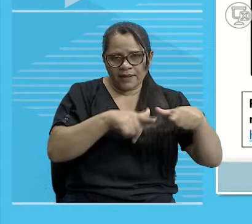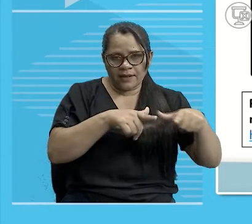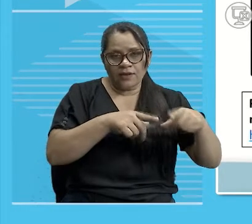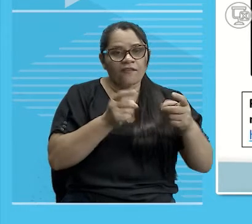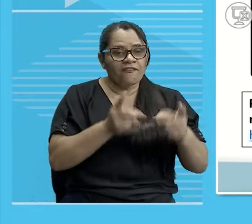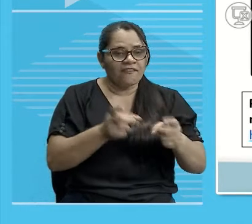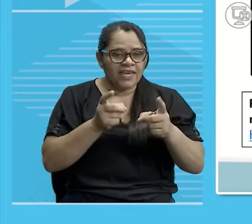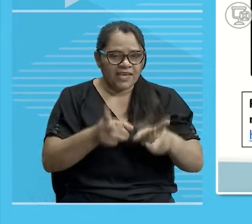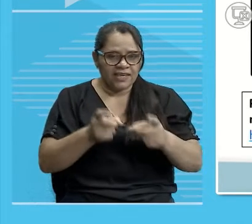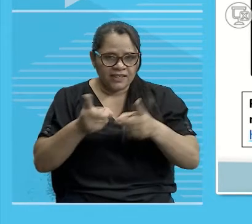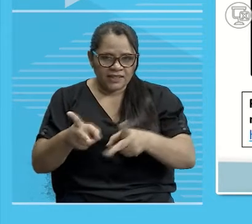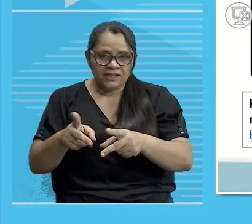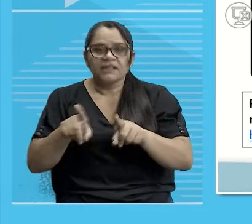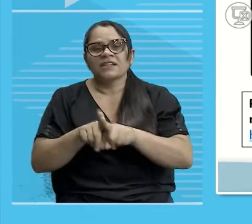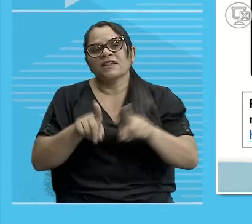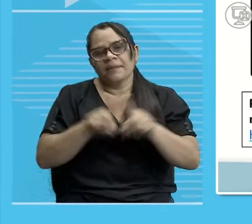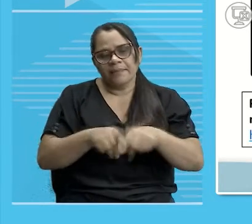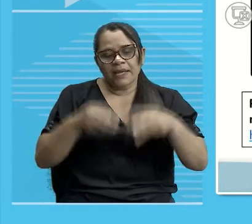e marketing